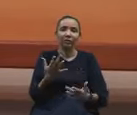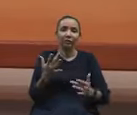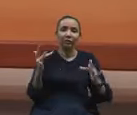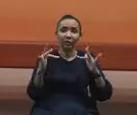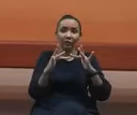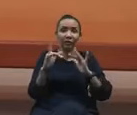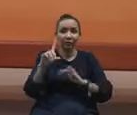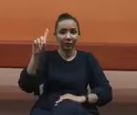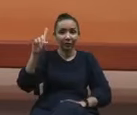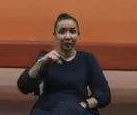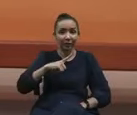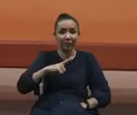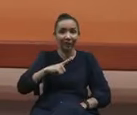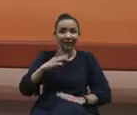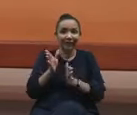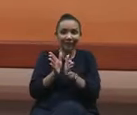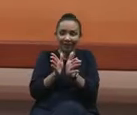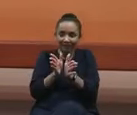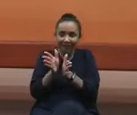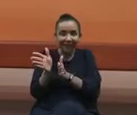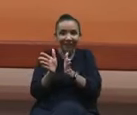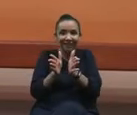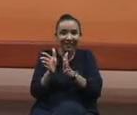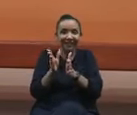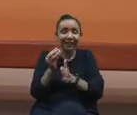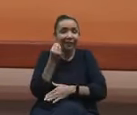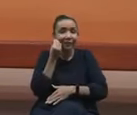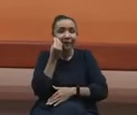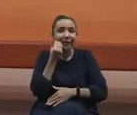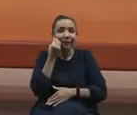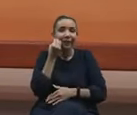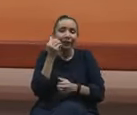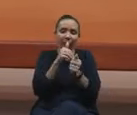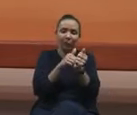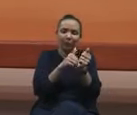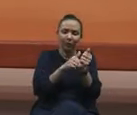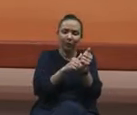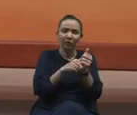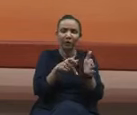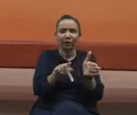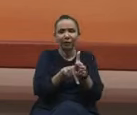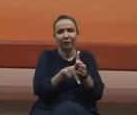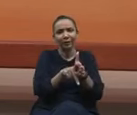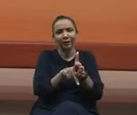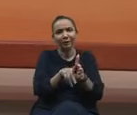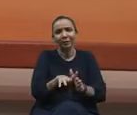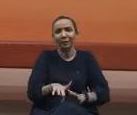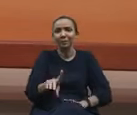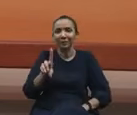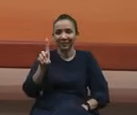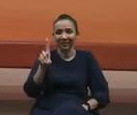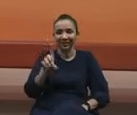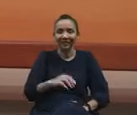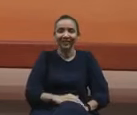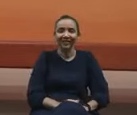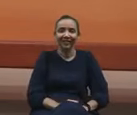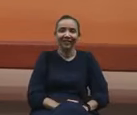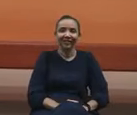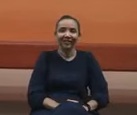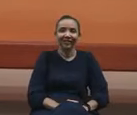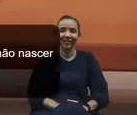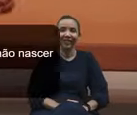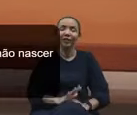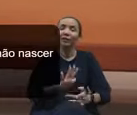Jorge Olha aí três volta pro três olha aqui ó o três Jesus respondeu e disse ele na verdade na verdade te digo aquele que não nascer de